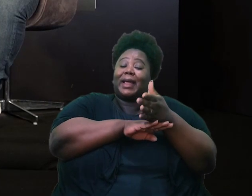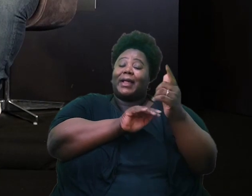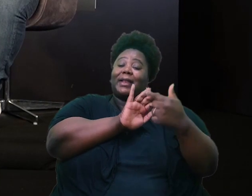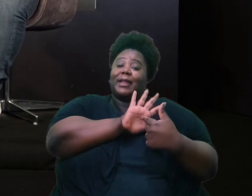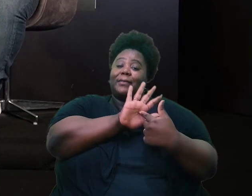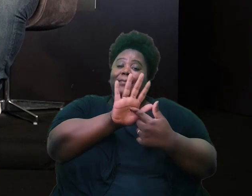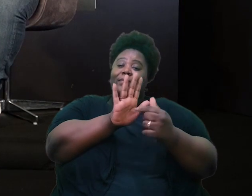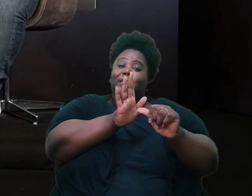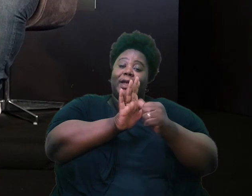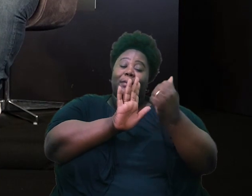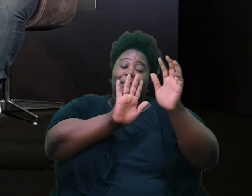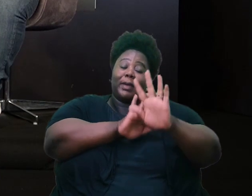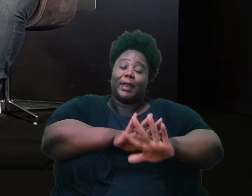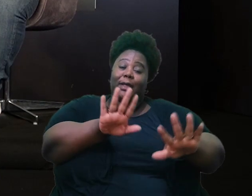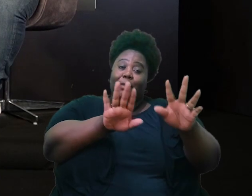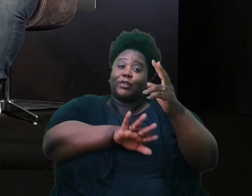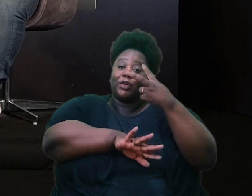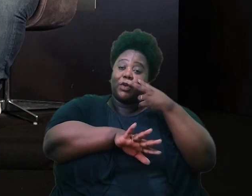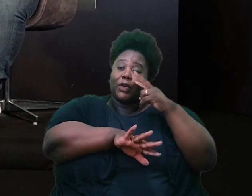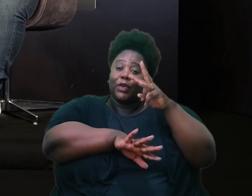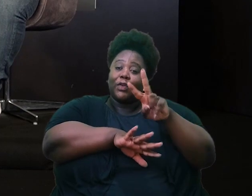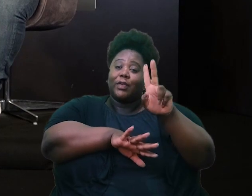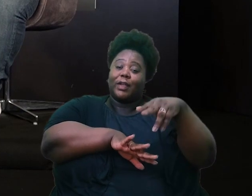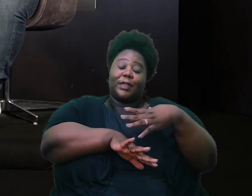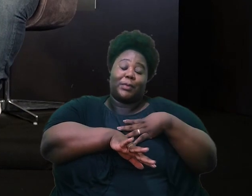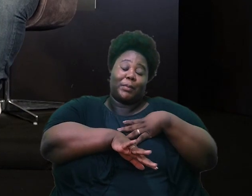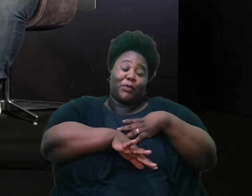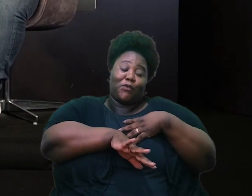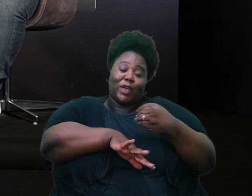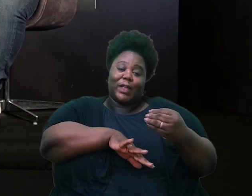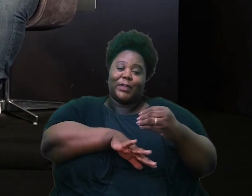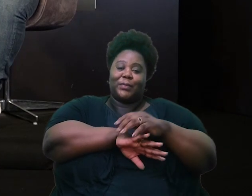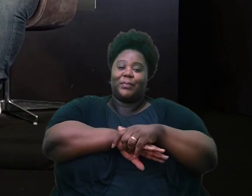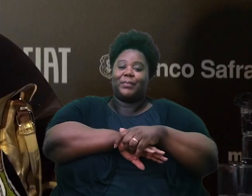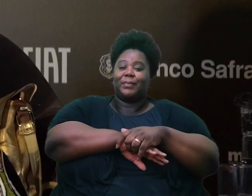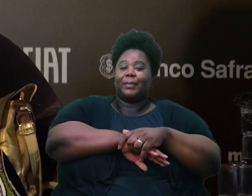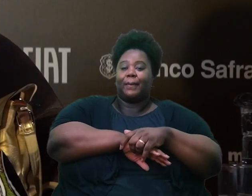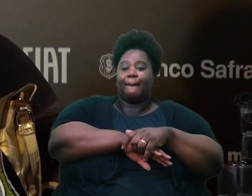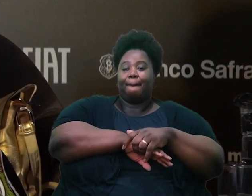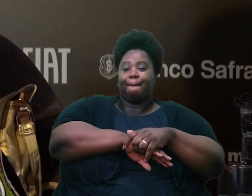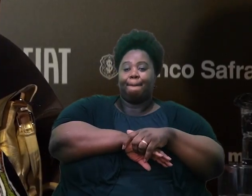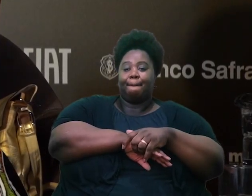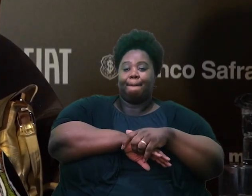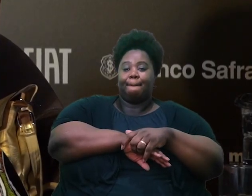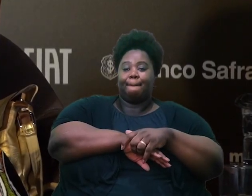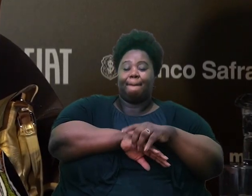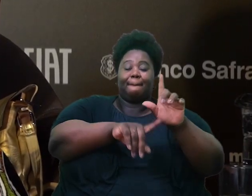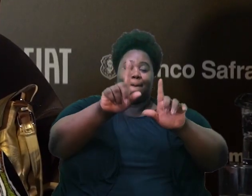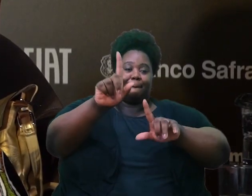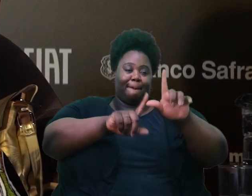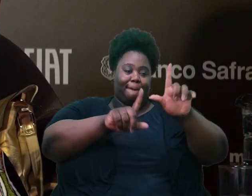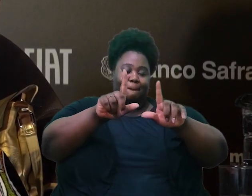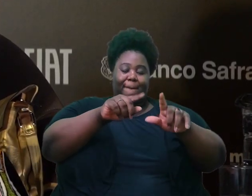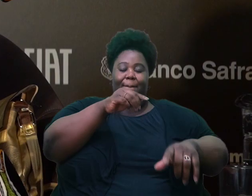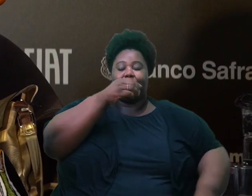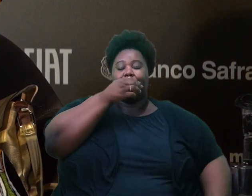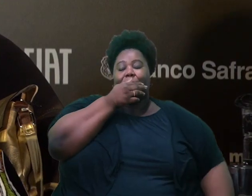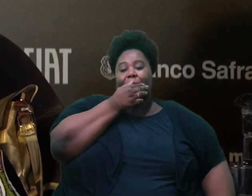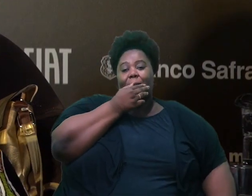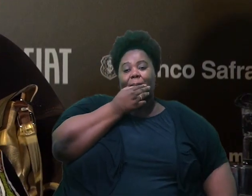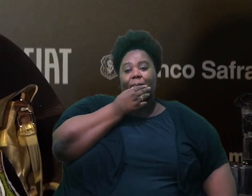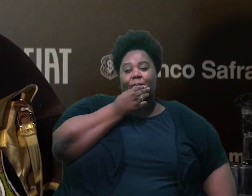na exposição, a primeira imagem que eu vi foi do meu filho, na televisão, né? No filme